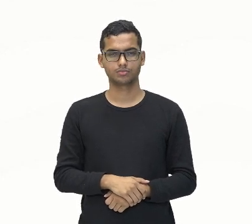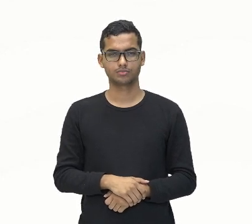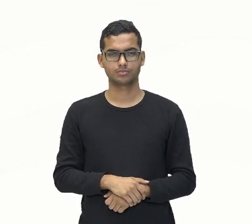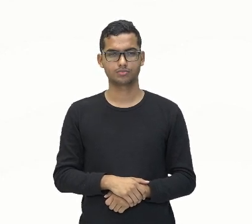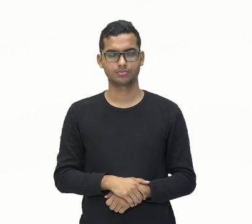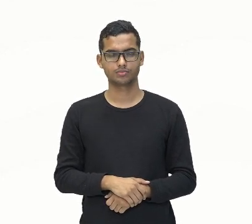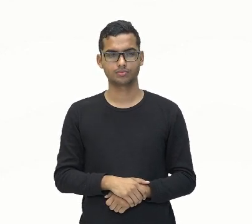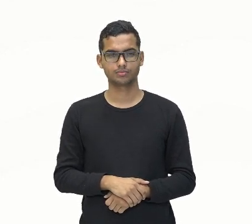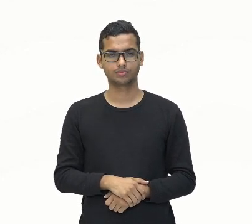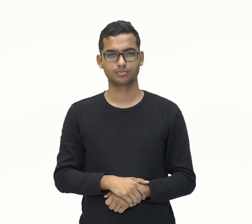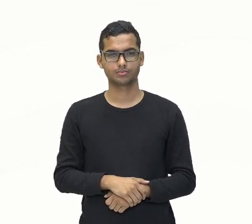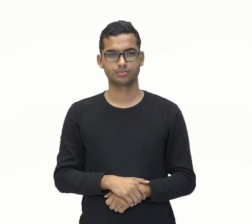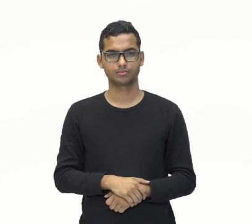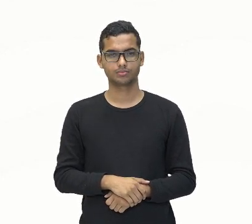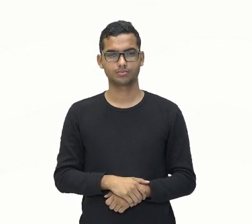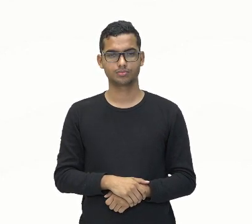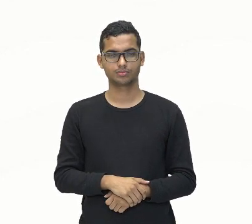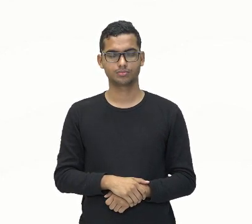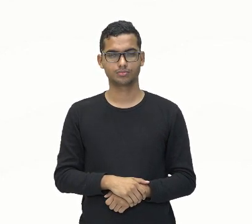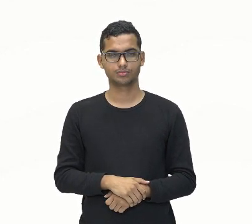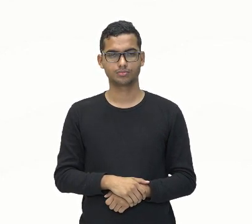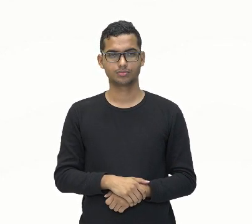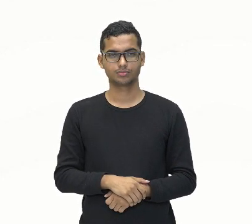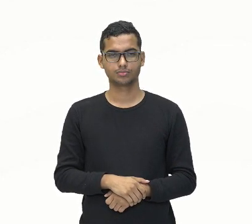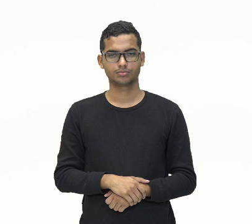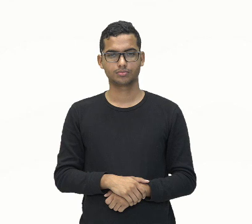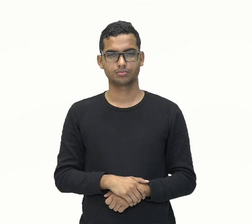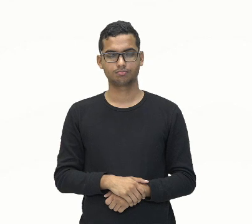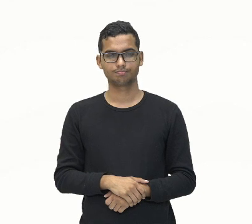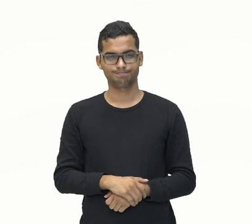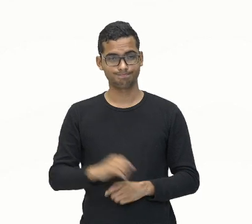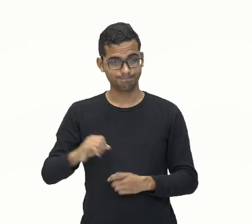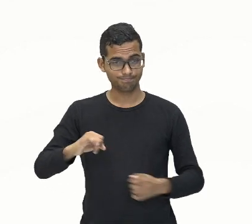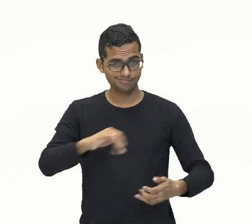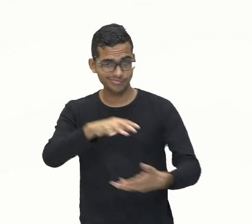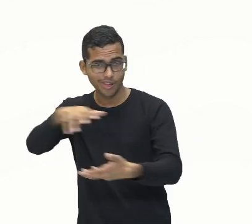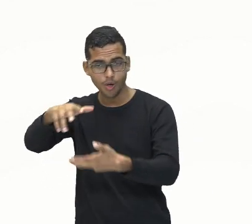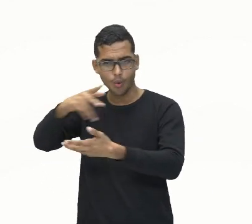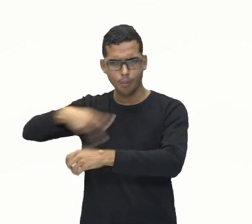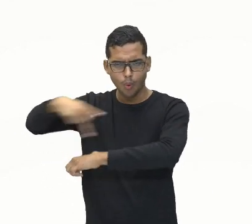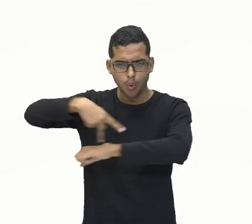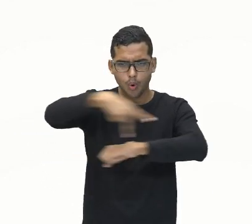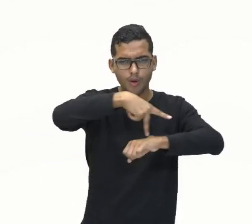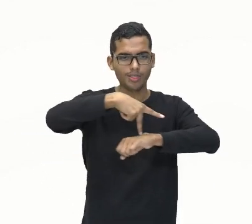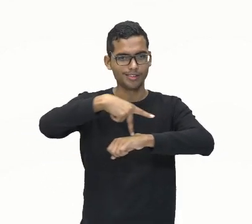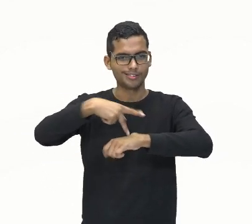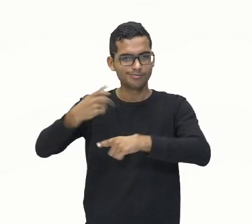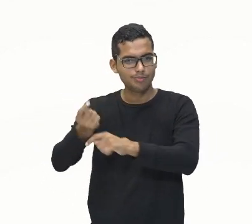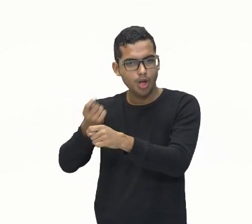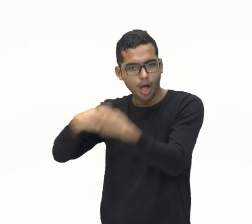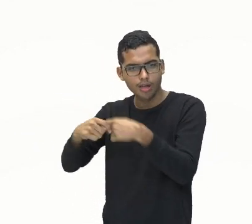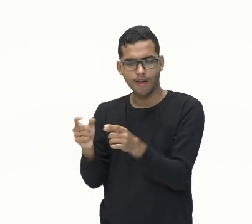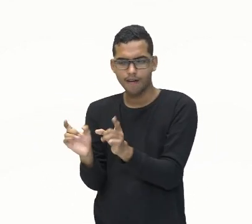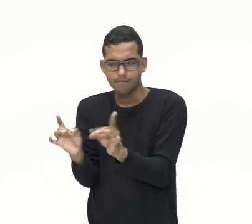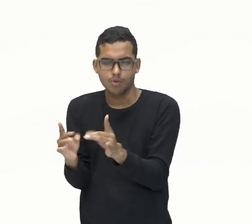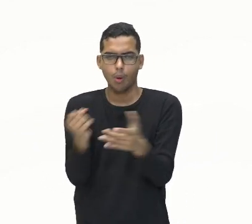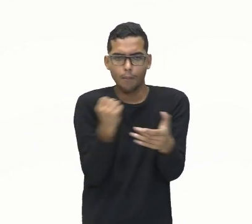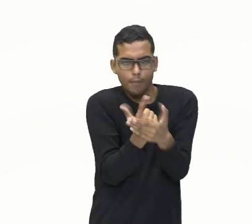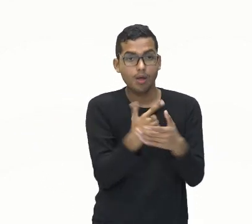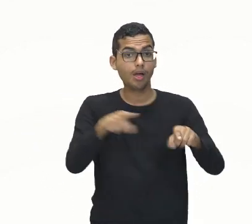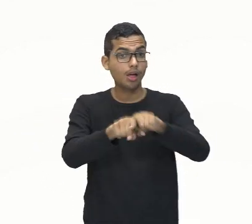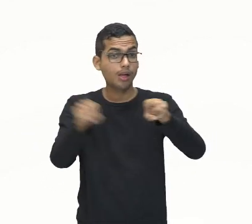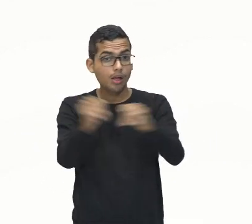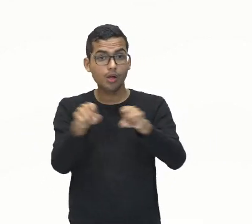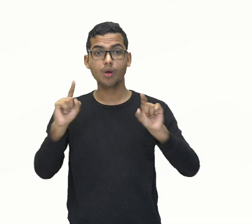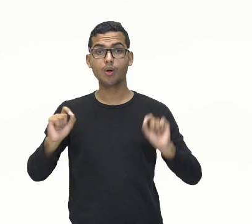1948. E já que nós estamos falando em organização mundial do comércio, a gente não pode deixar de